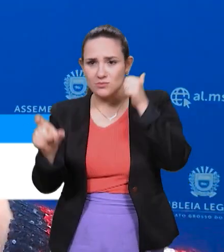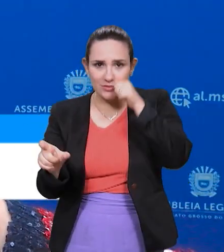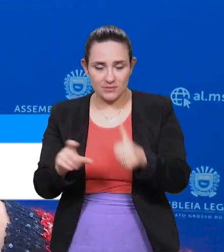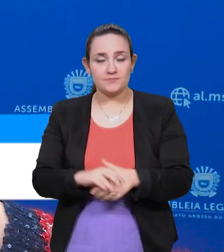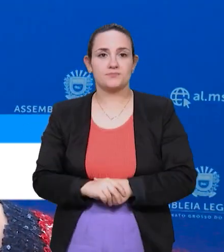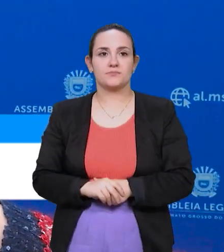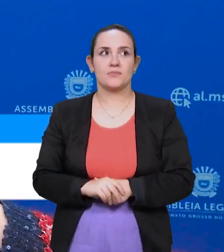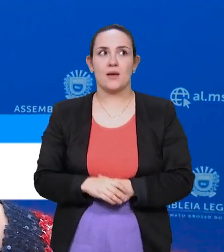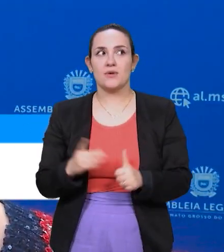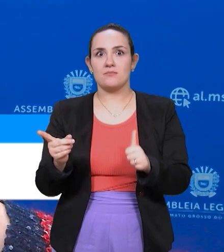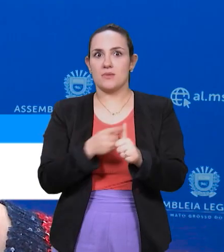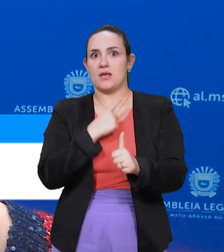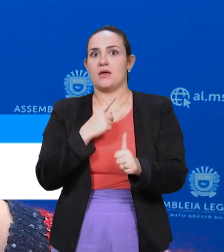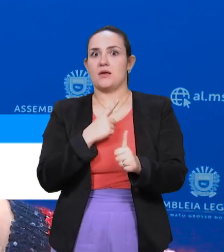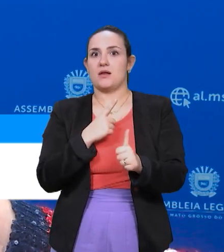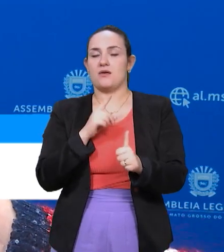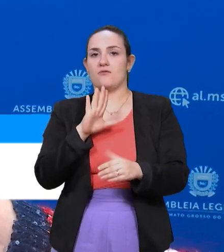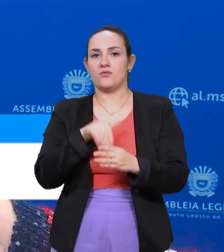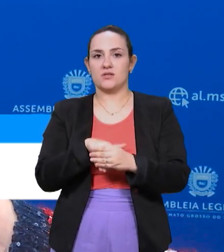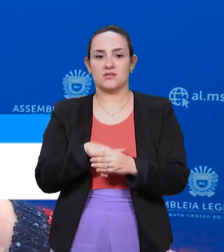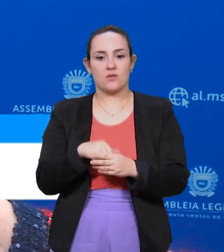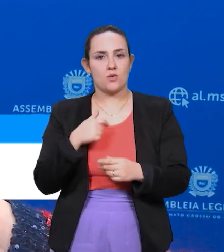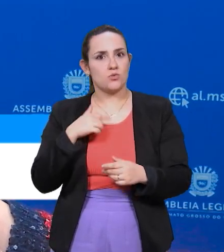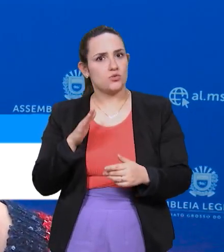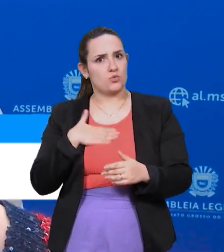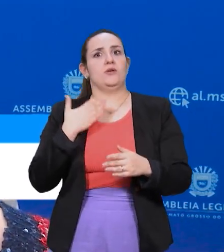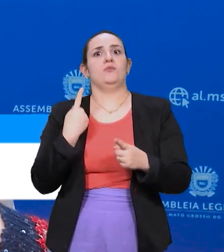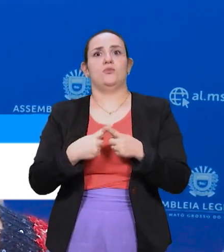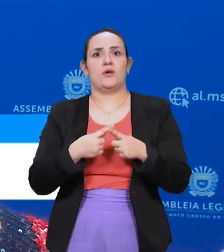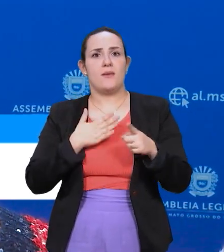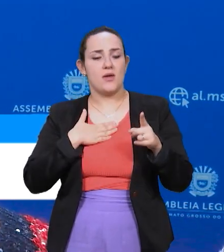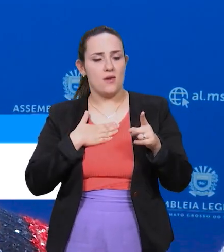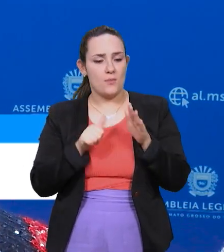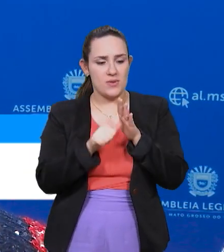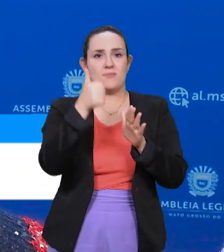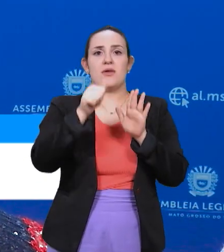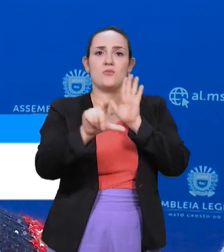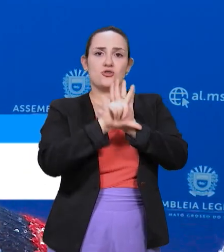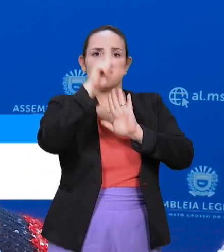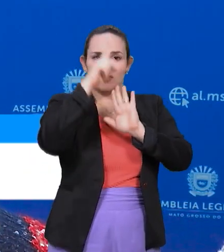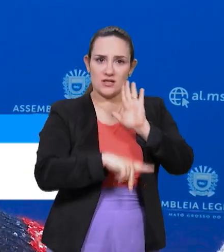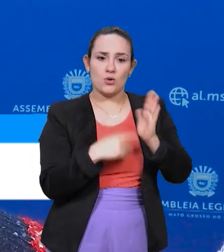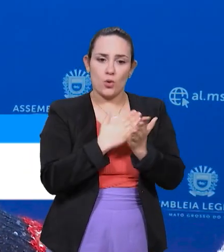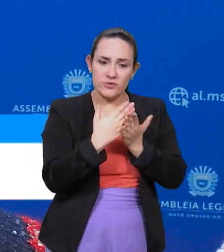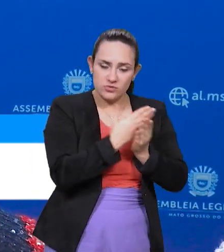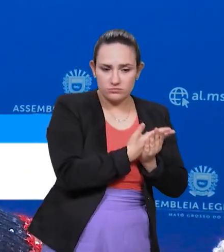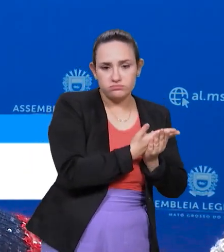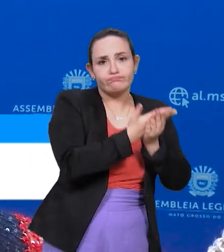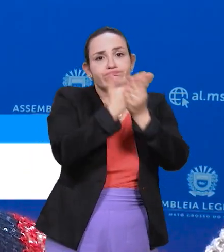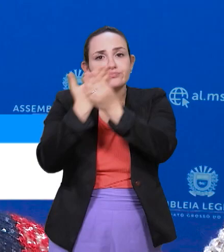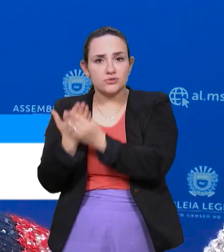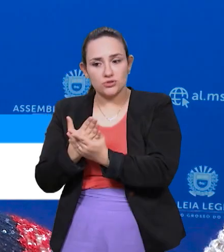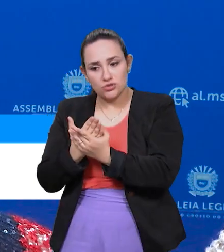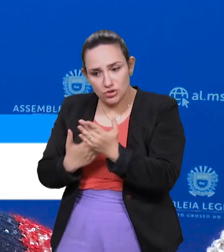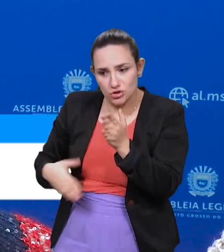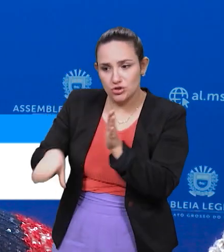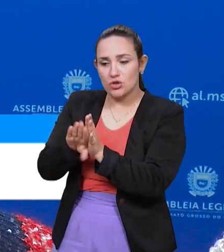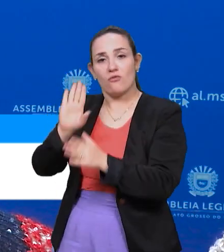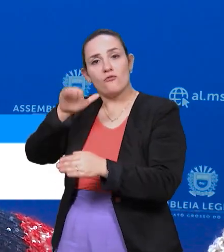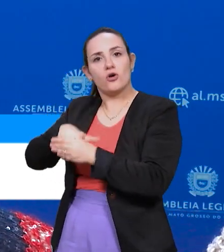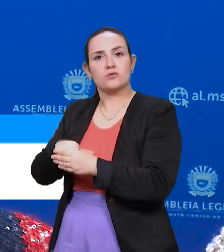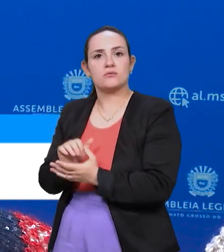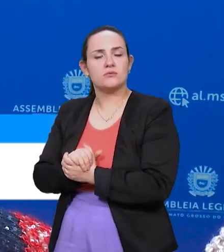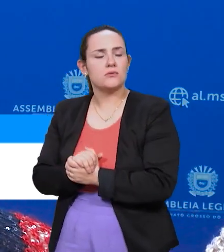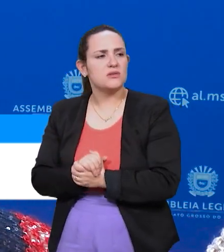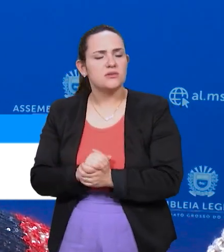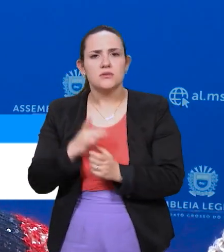Quando ele veio para a primeira votação, eu fiquei assim surpresa, porque foi o meu primeiro projeto de lei a tramitar realmente, né,